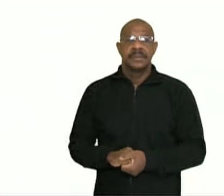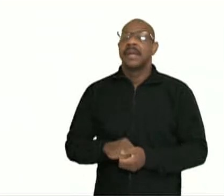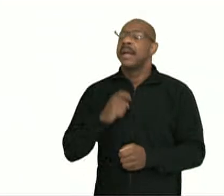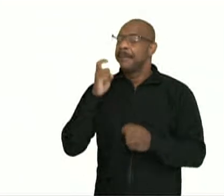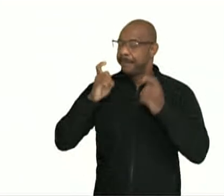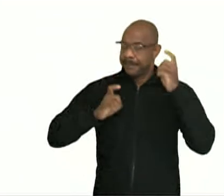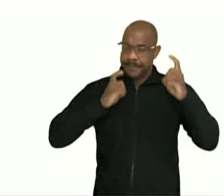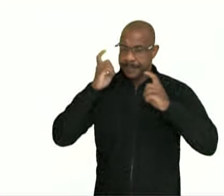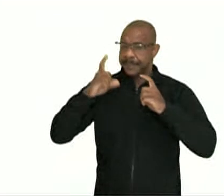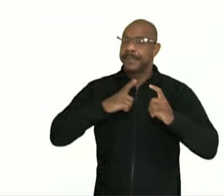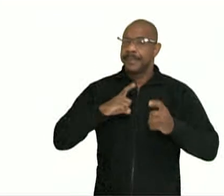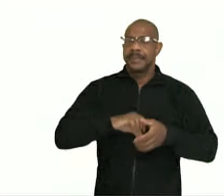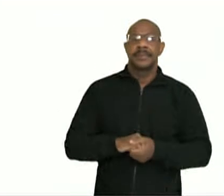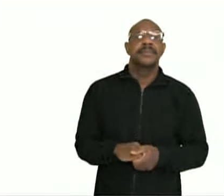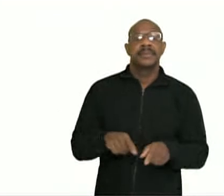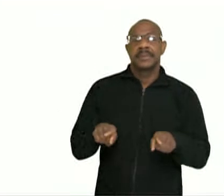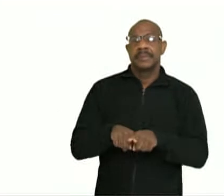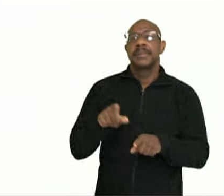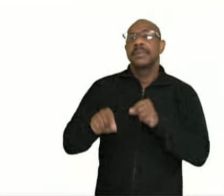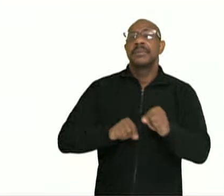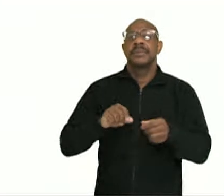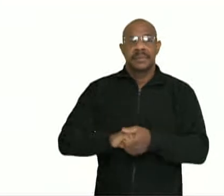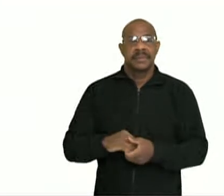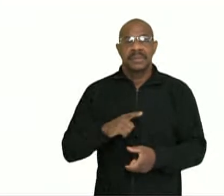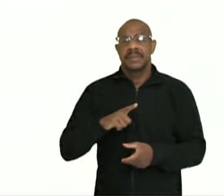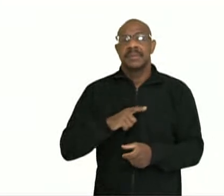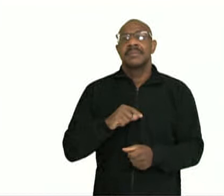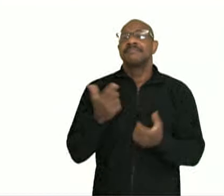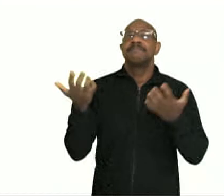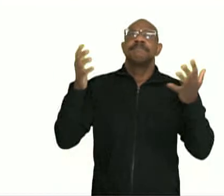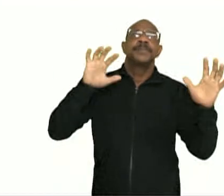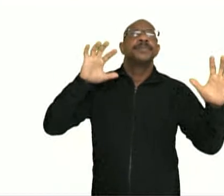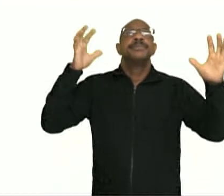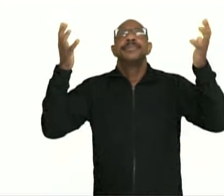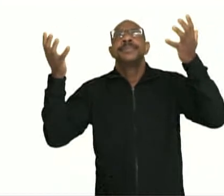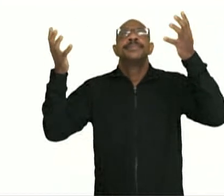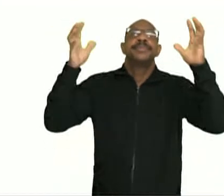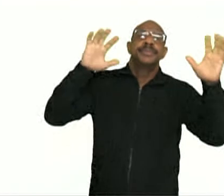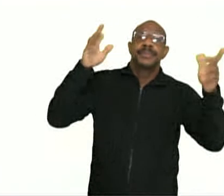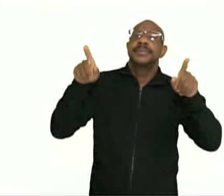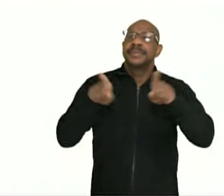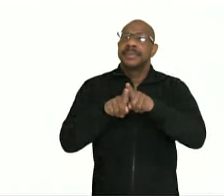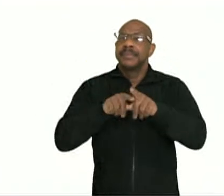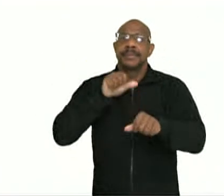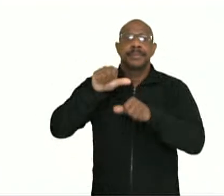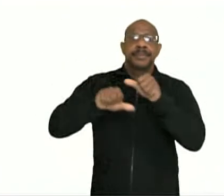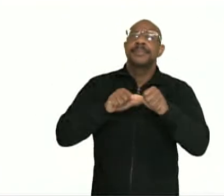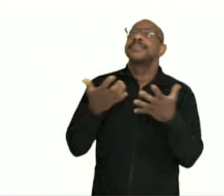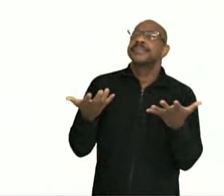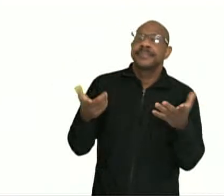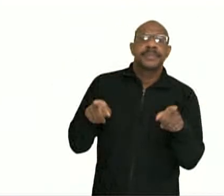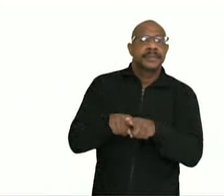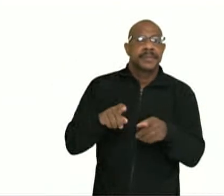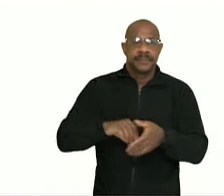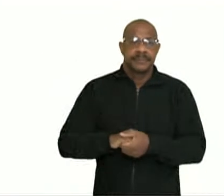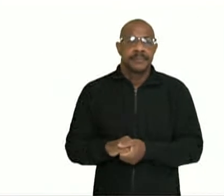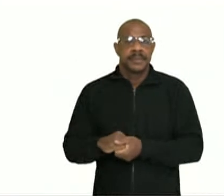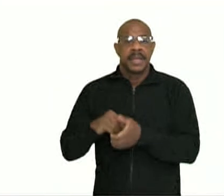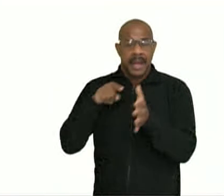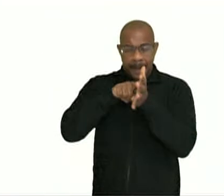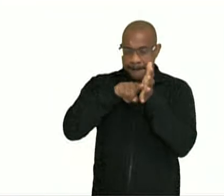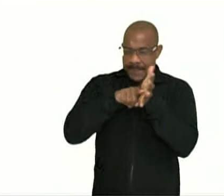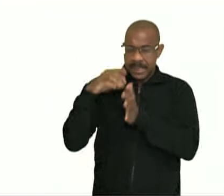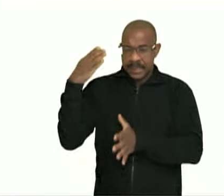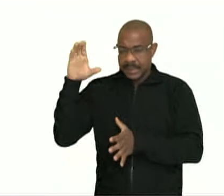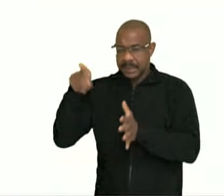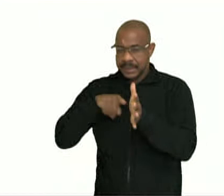preocupante, especialmente no contexto das mudanças climáticas globais. Segundo a ciência,